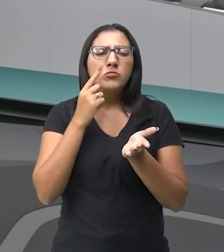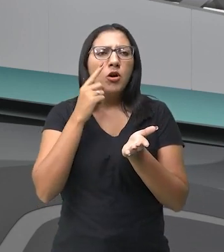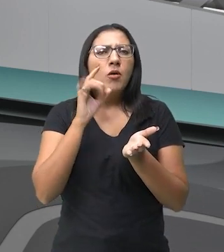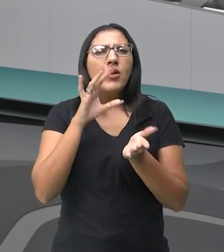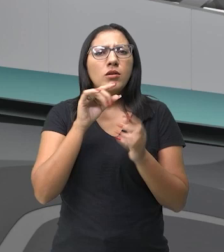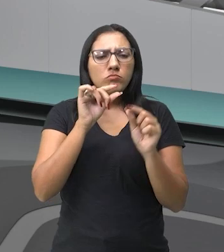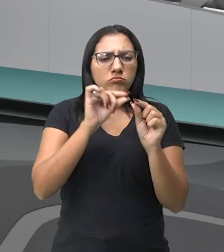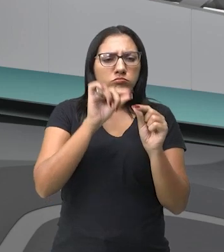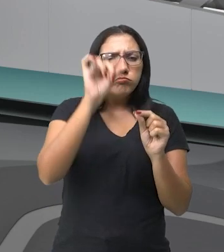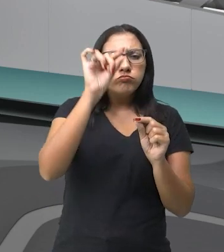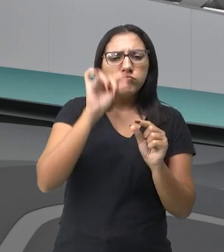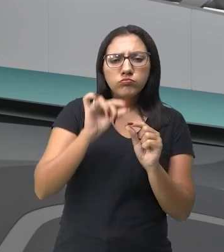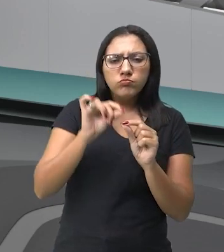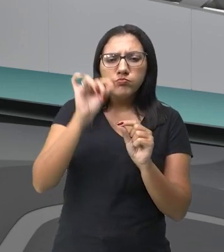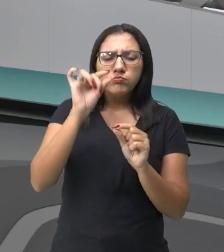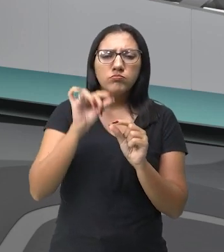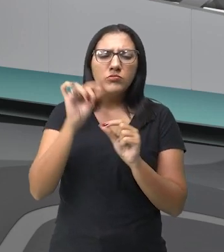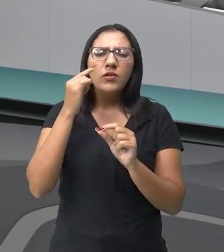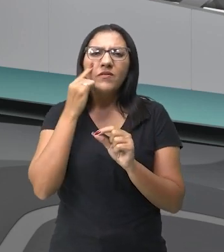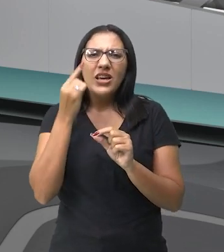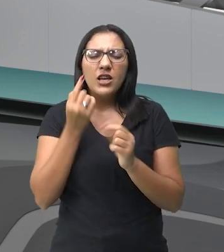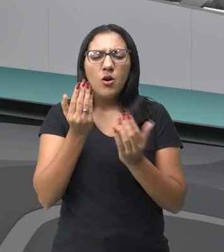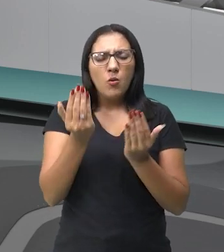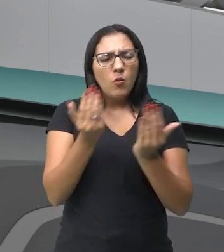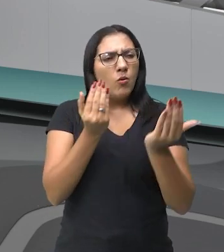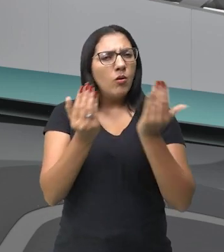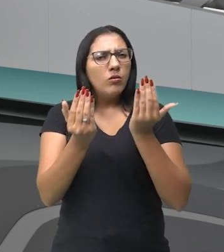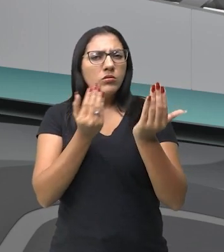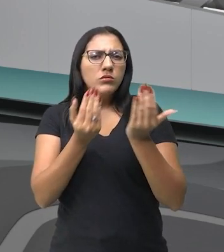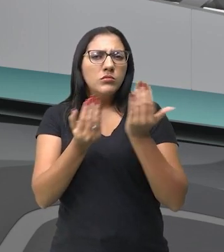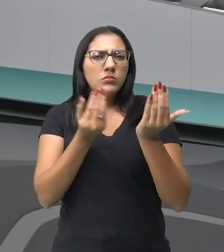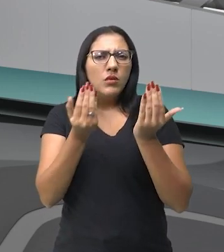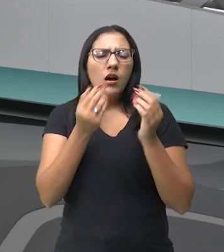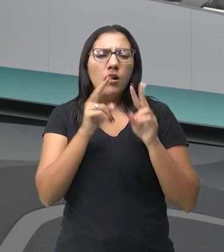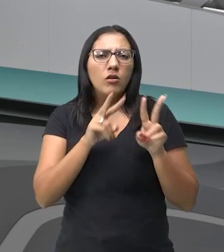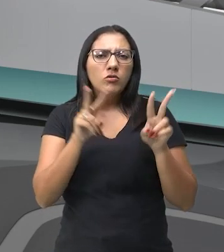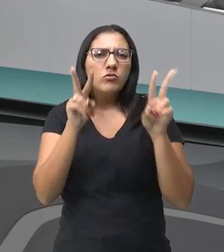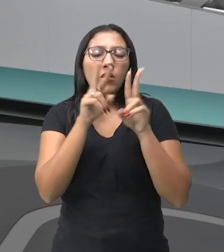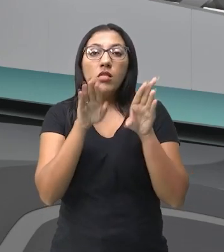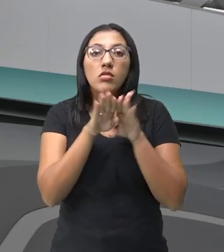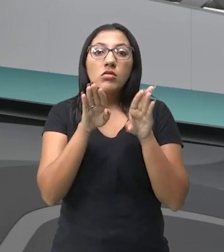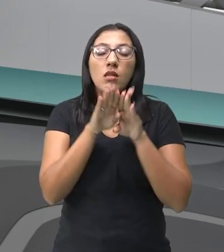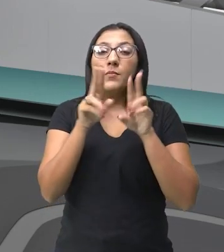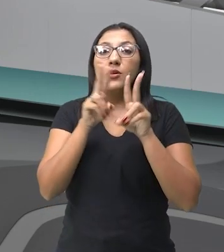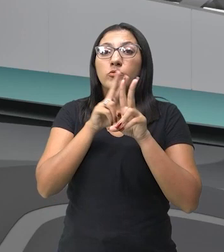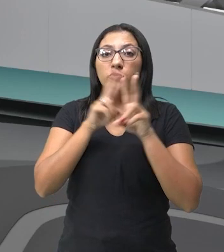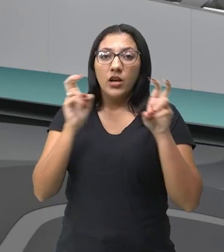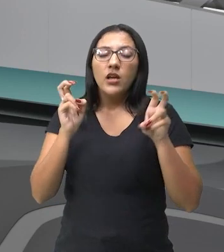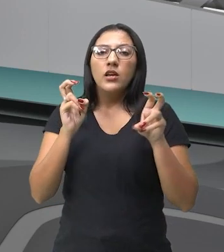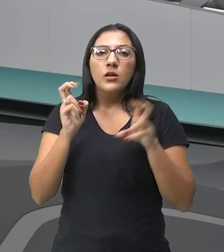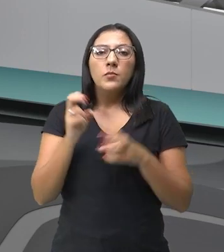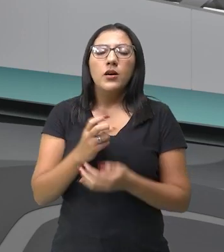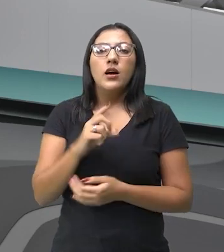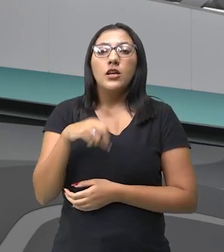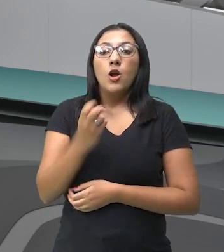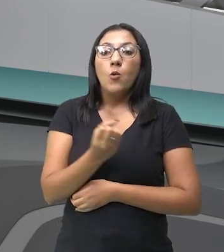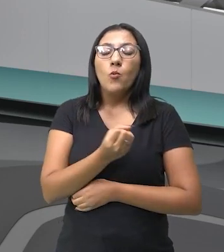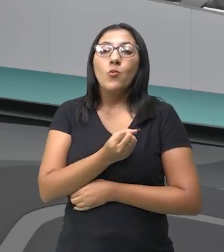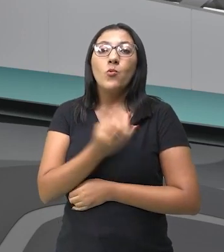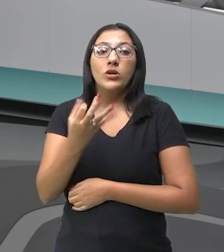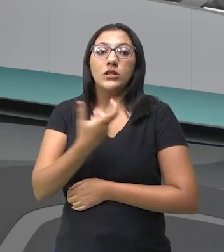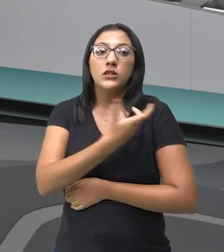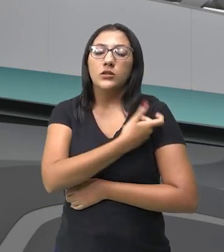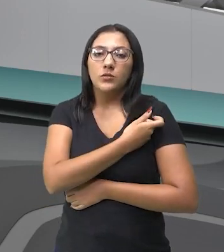observar o olho, combinando com as datas e com o título desse texto, que é doses aplicadas por dia, e